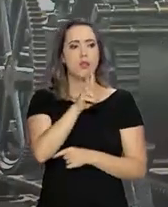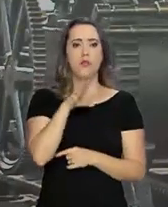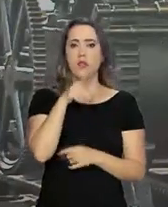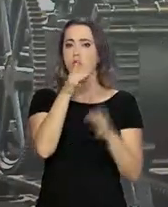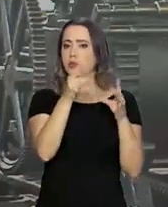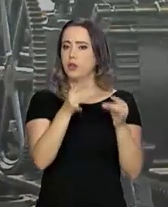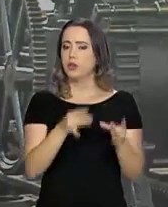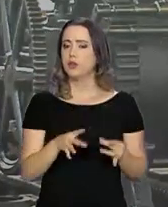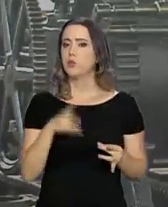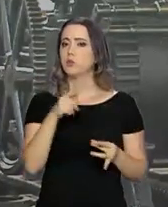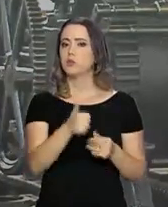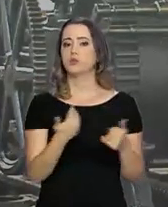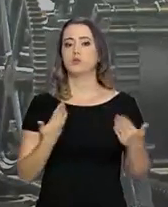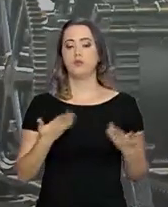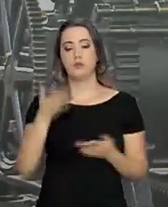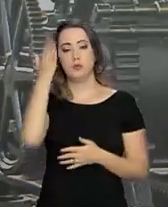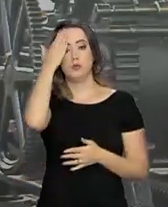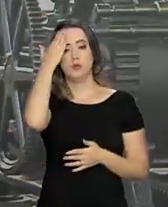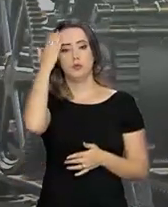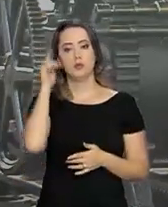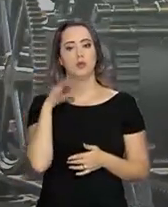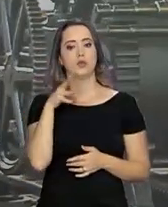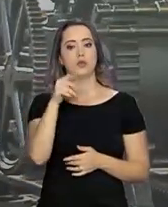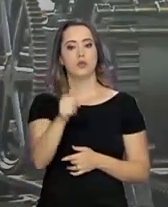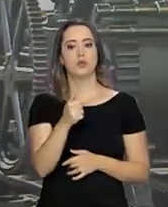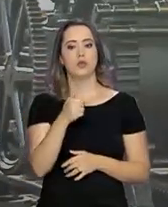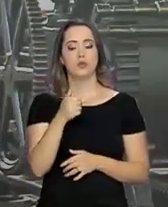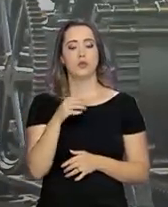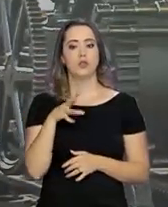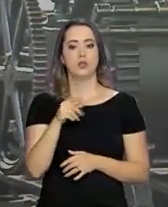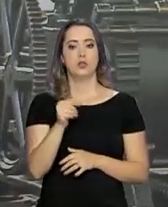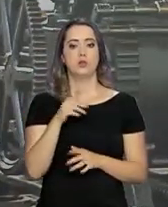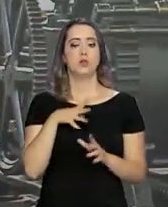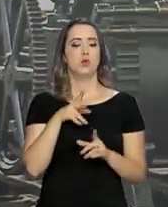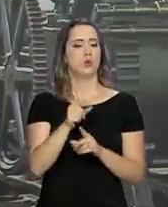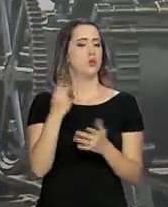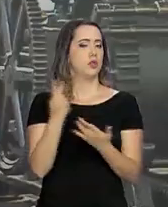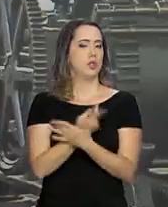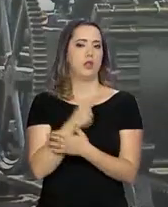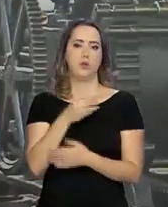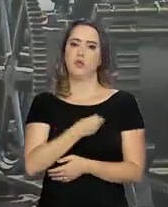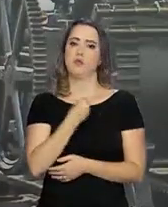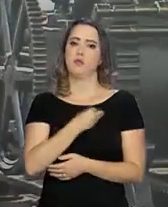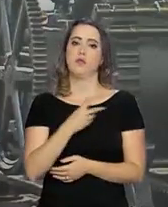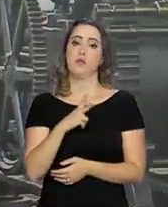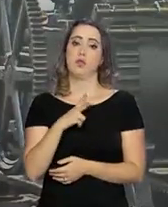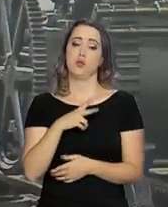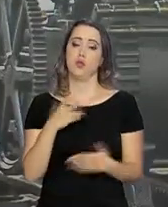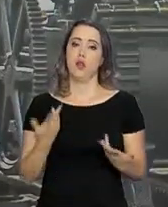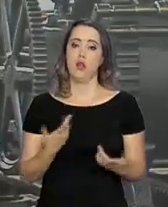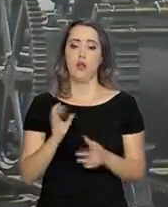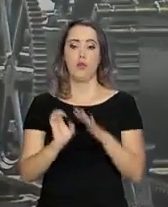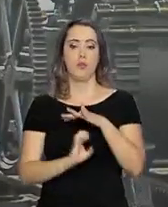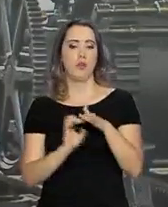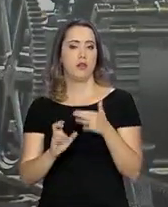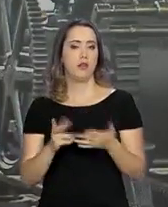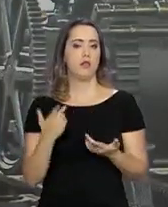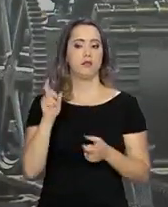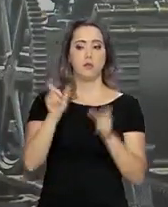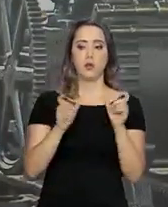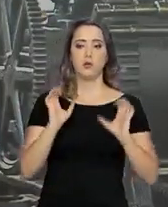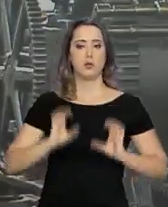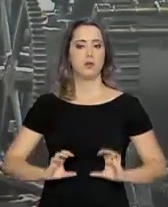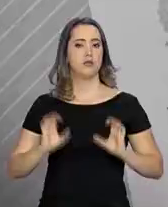pleno e saber, né, das implicações daquele ato na sua vida, né? Seja empresa, seja